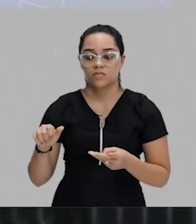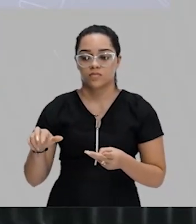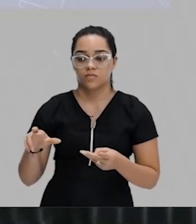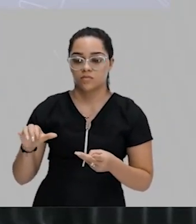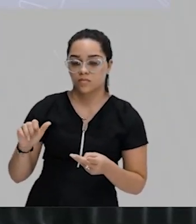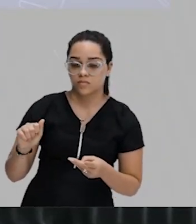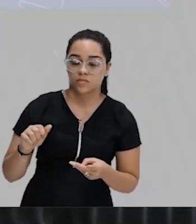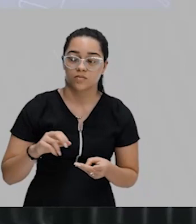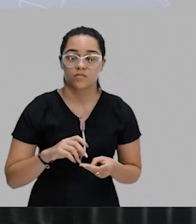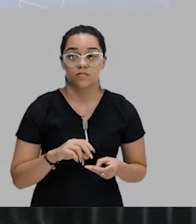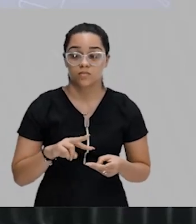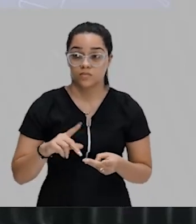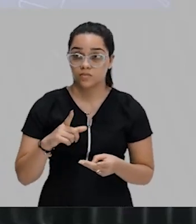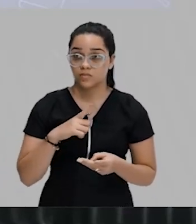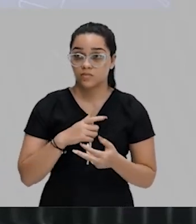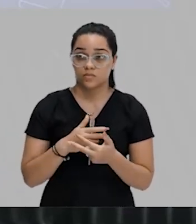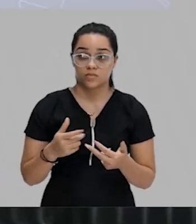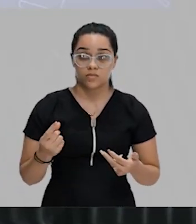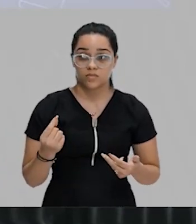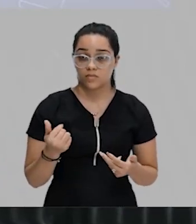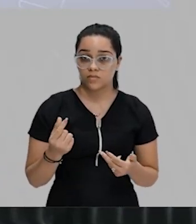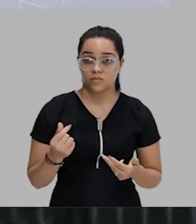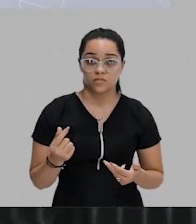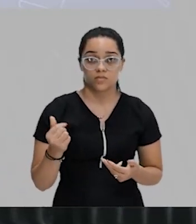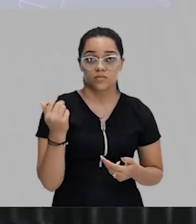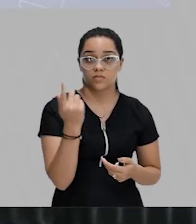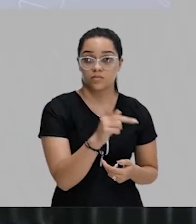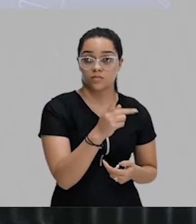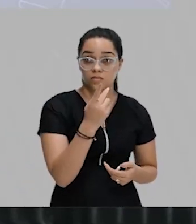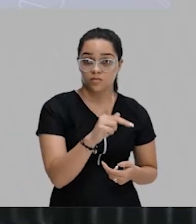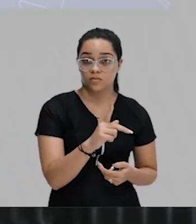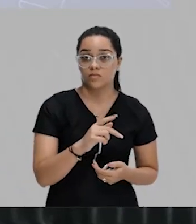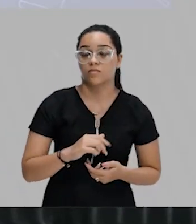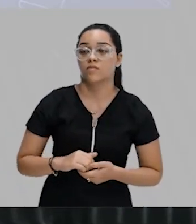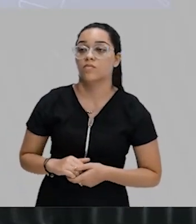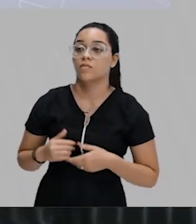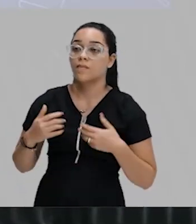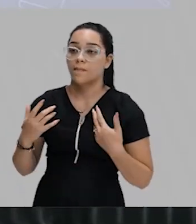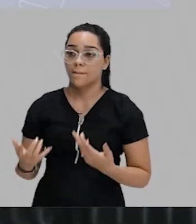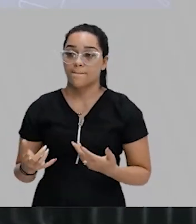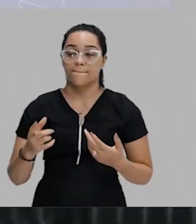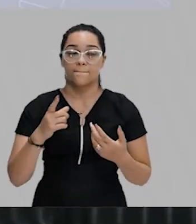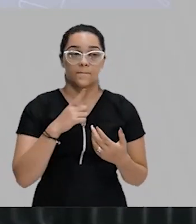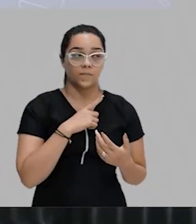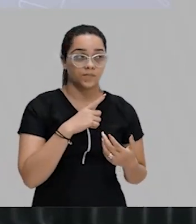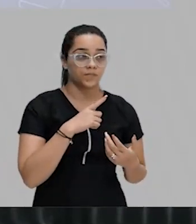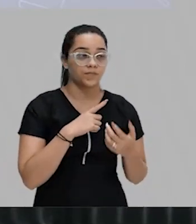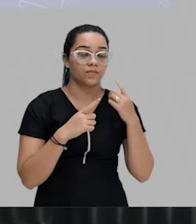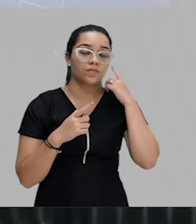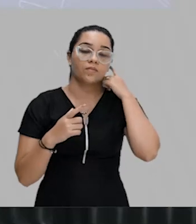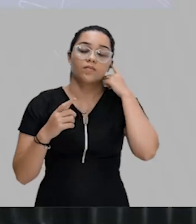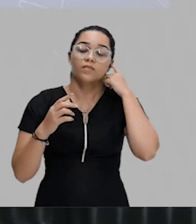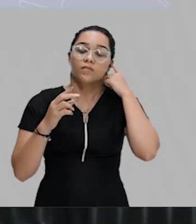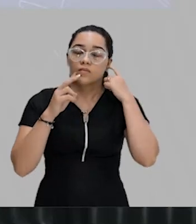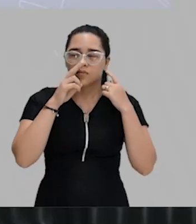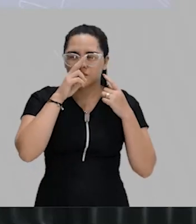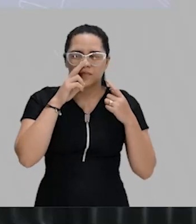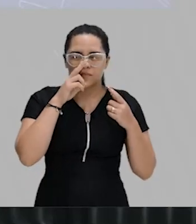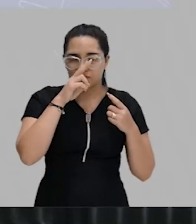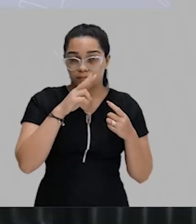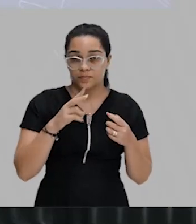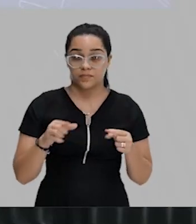Dinamarca, que permaneceram com suas moedas nacionais. Então, apesar da forte presença do